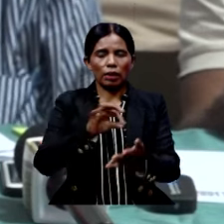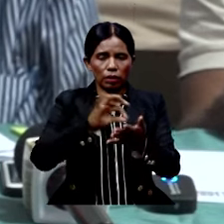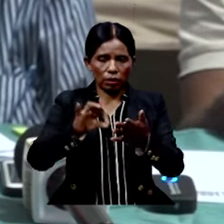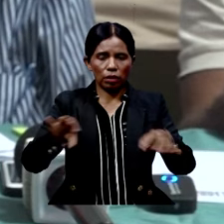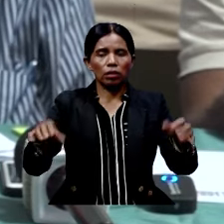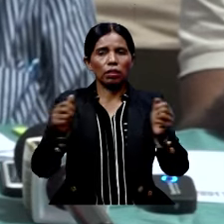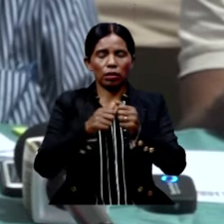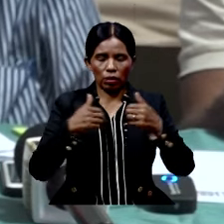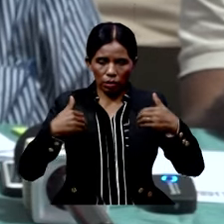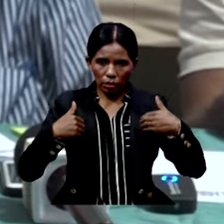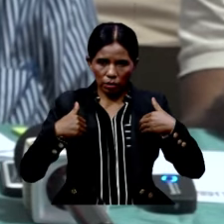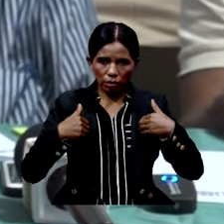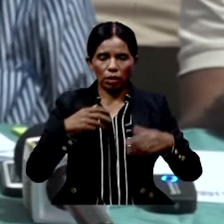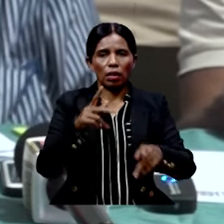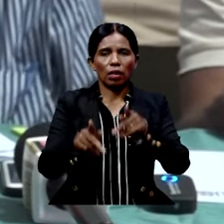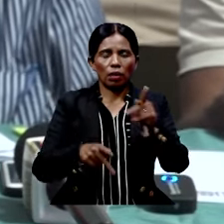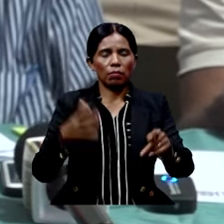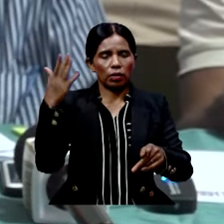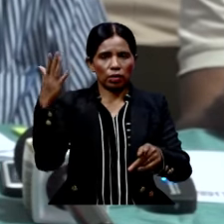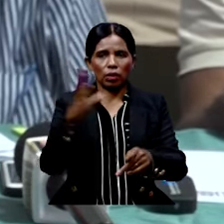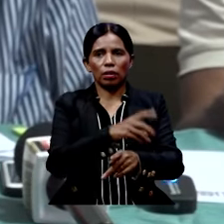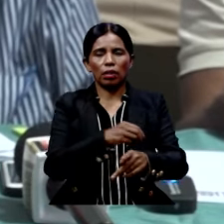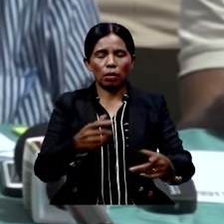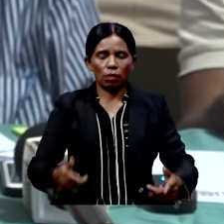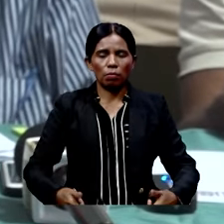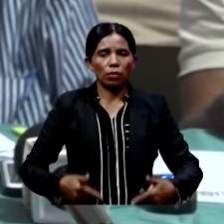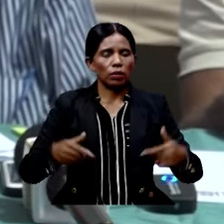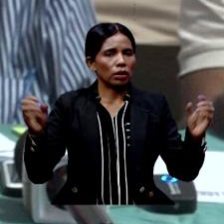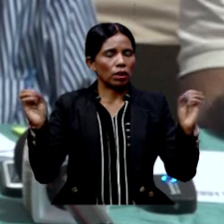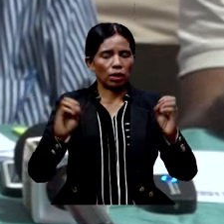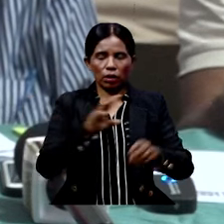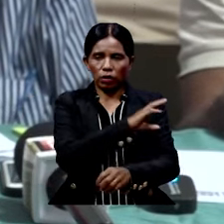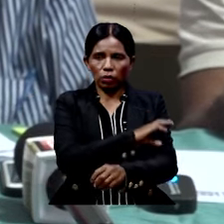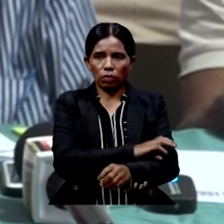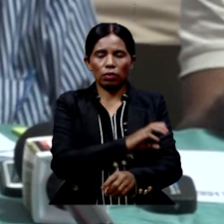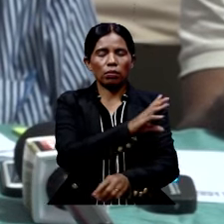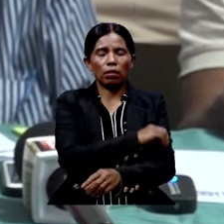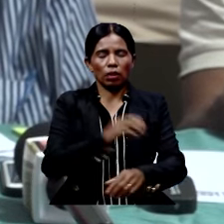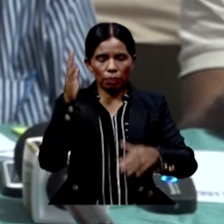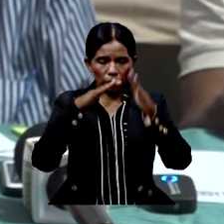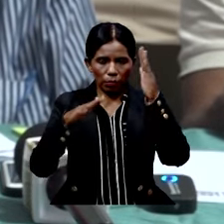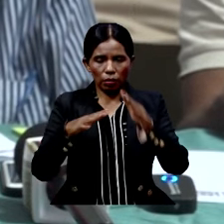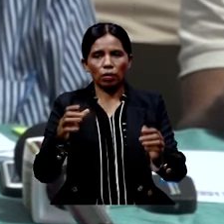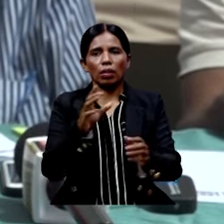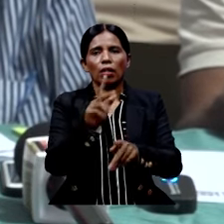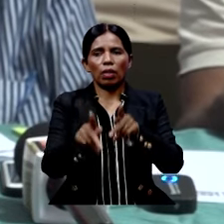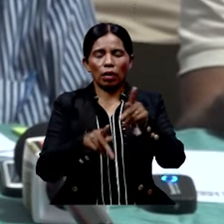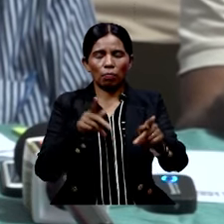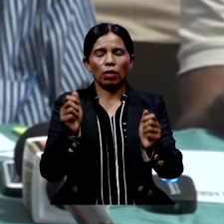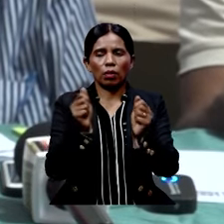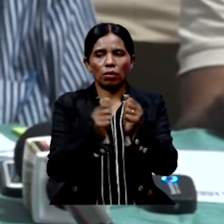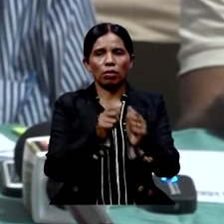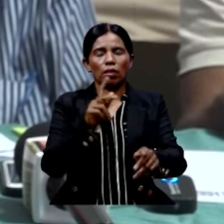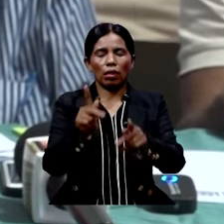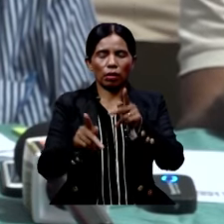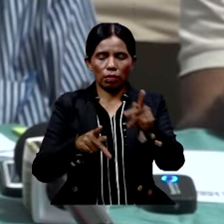se ia possibilidade povo e Naktuka morecia insegurança no provoca conflito entre povo Naktuka ho